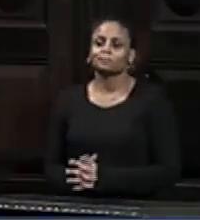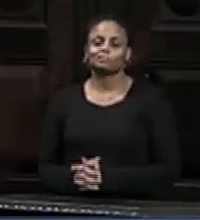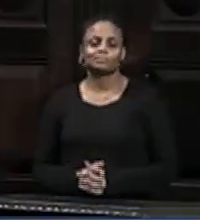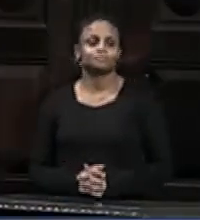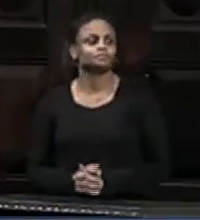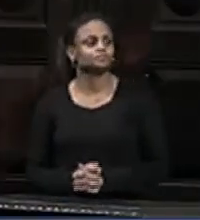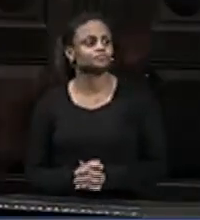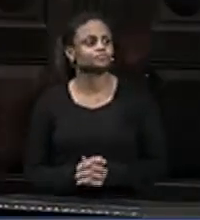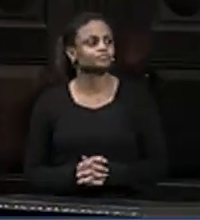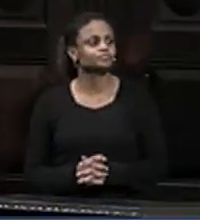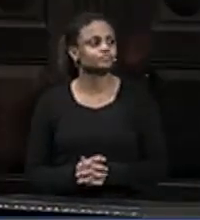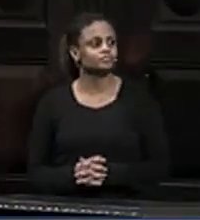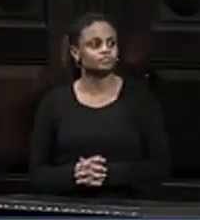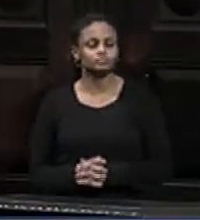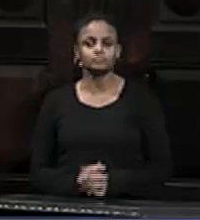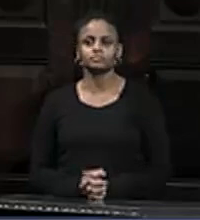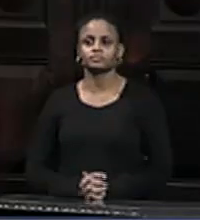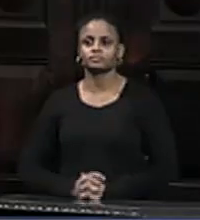Aqui,